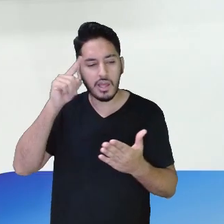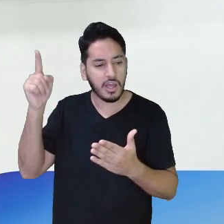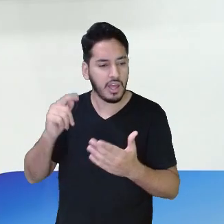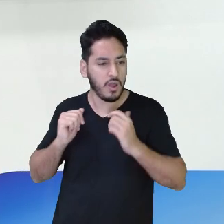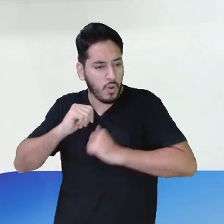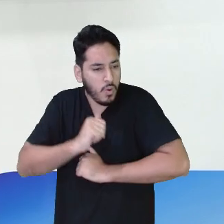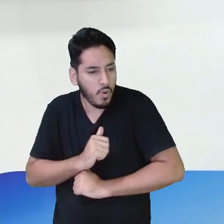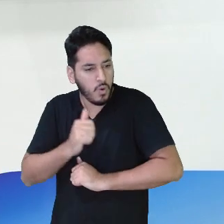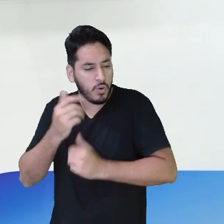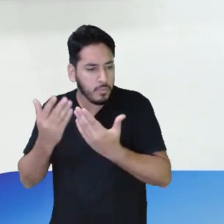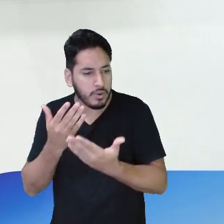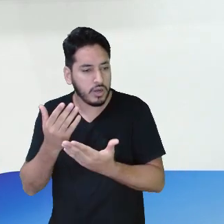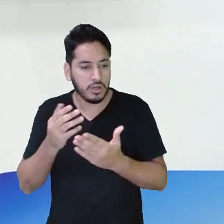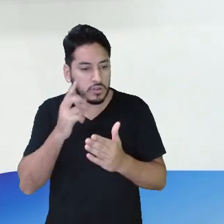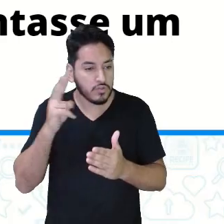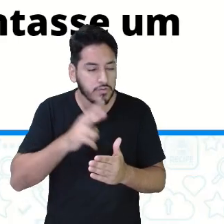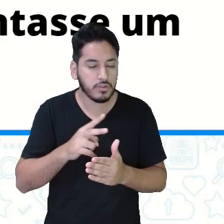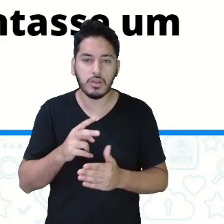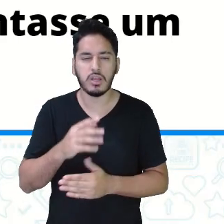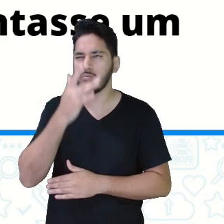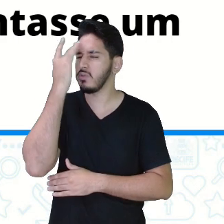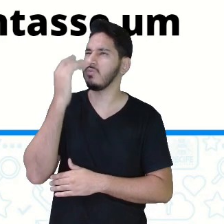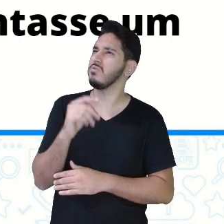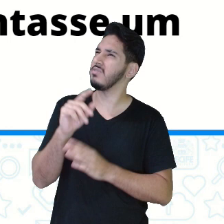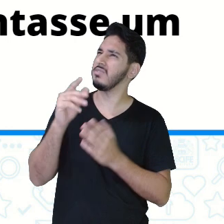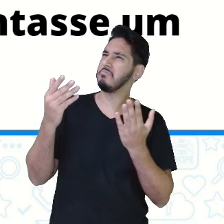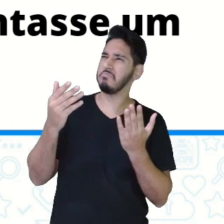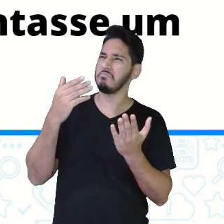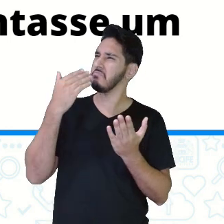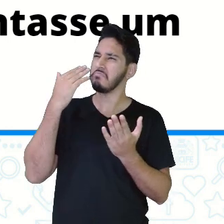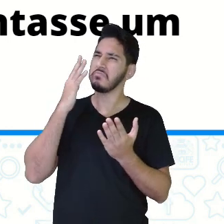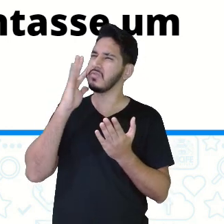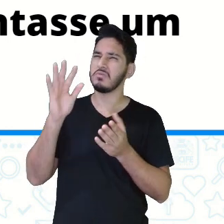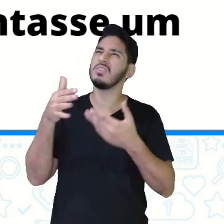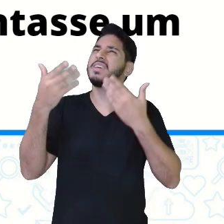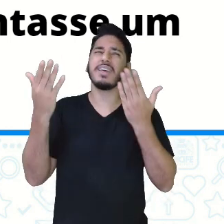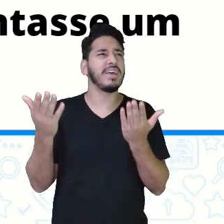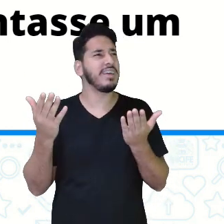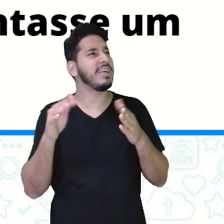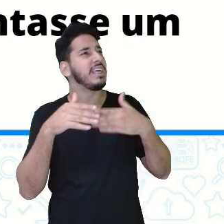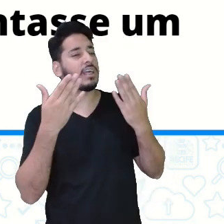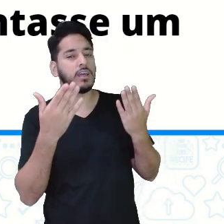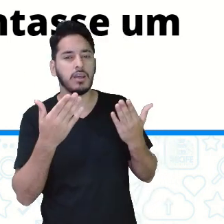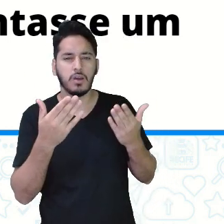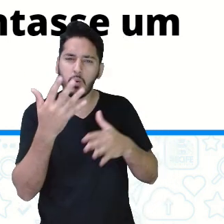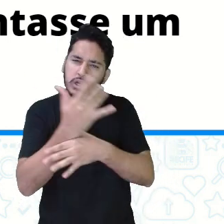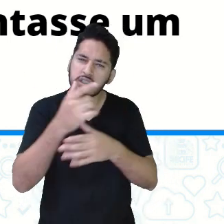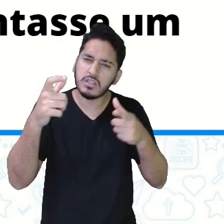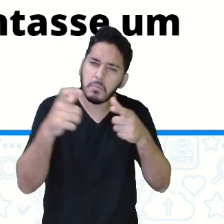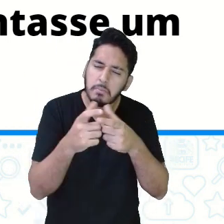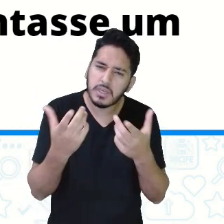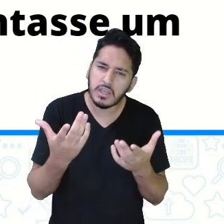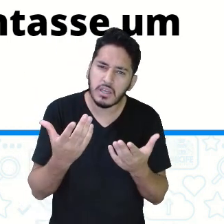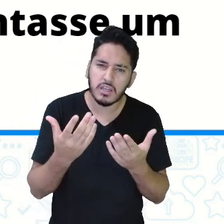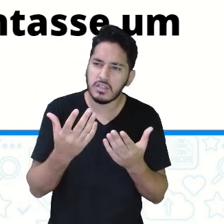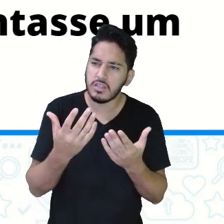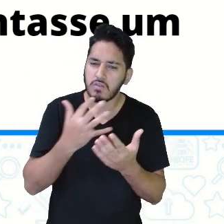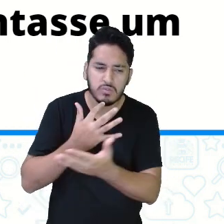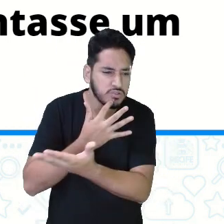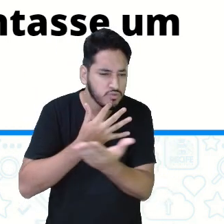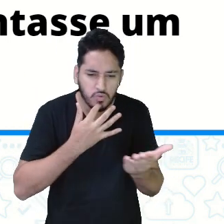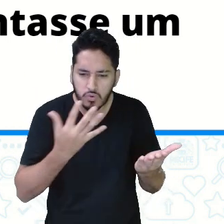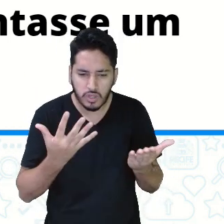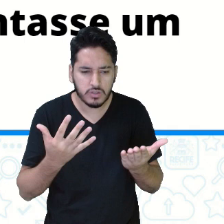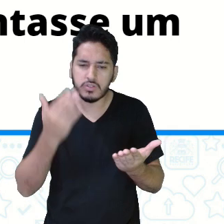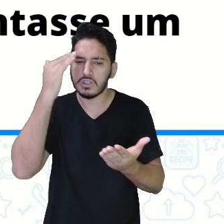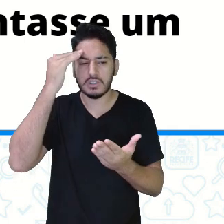nada. Estranhamente, ninguém sabia dizer quem era ela. Numa cidade pequena, todo mundo se conhece.